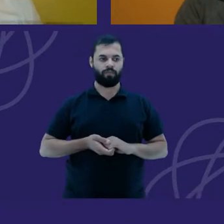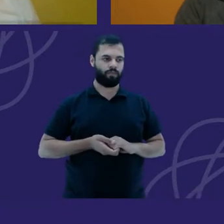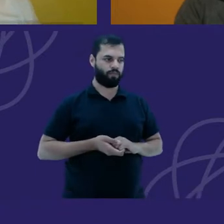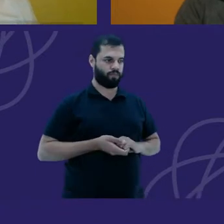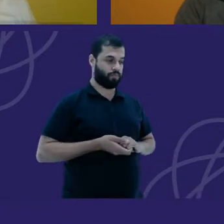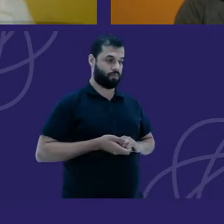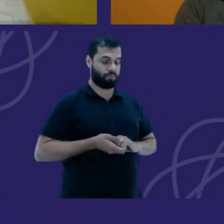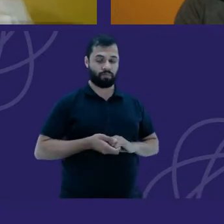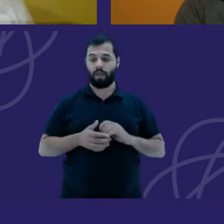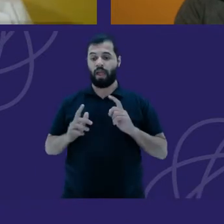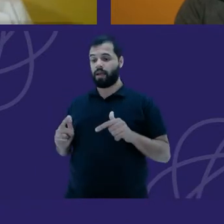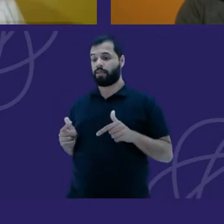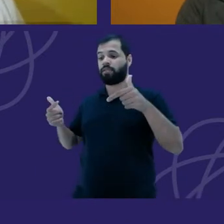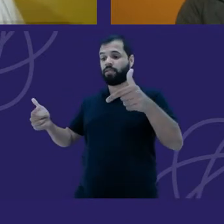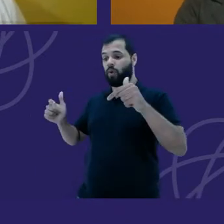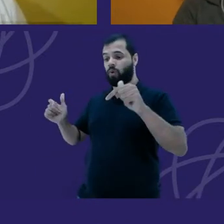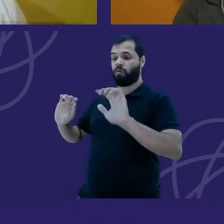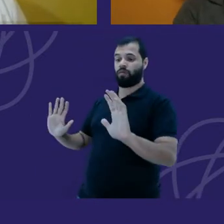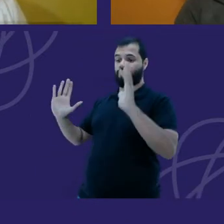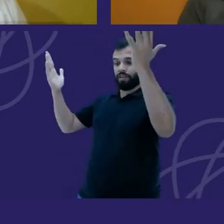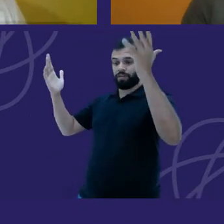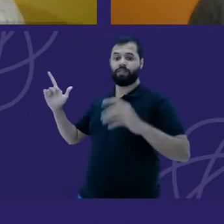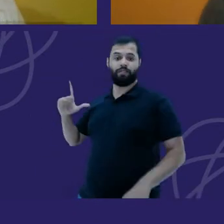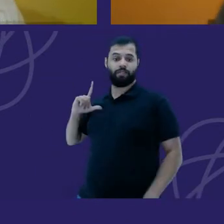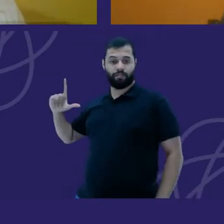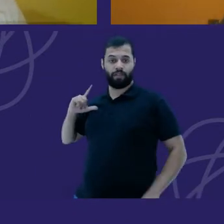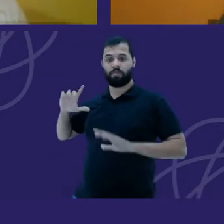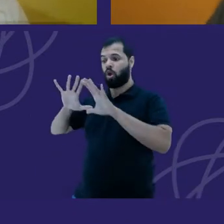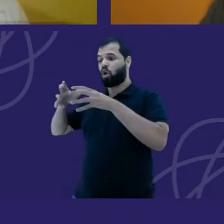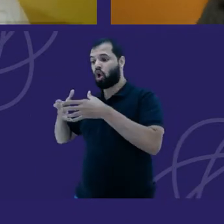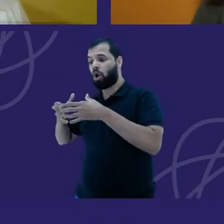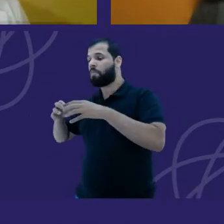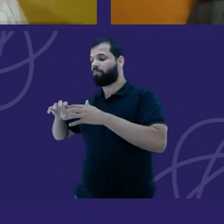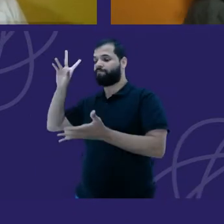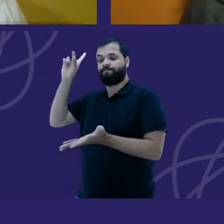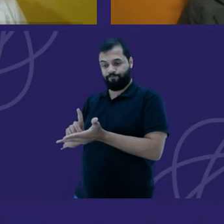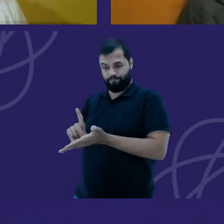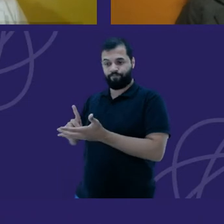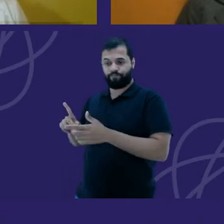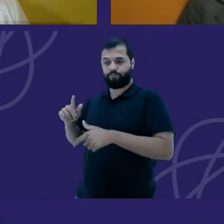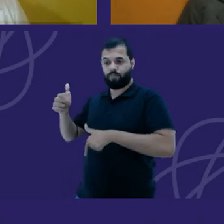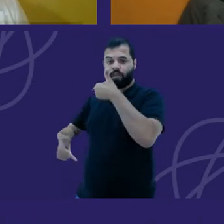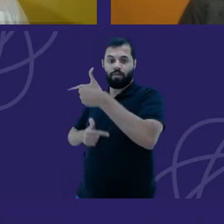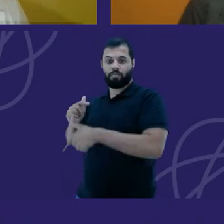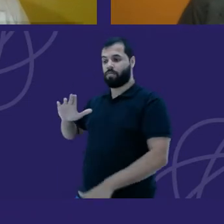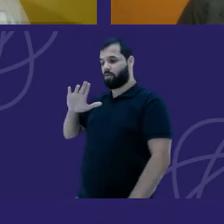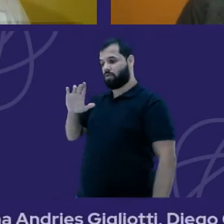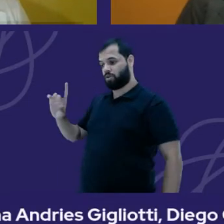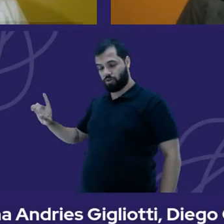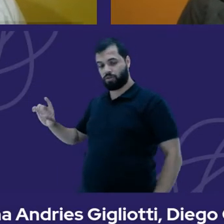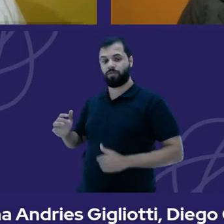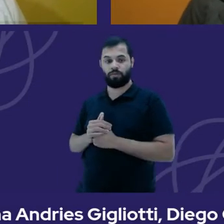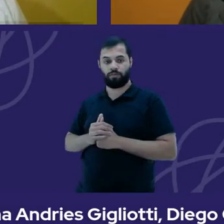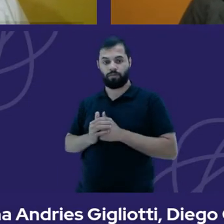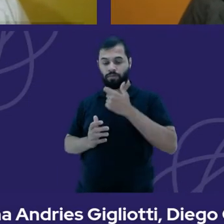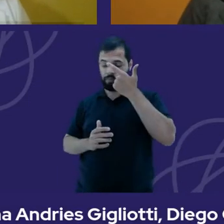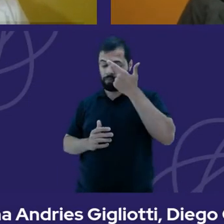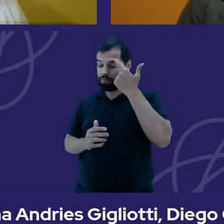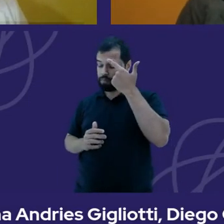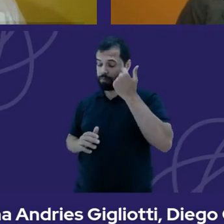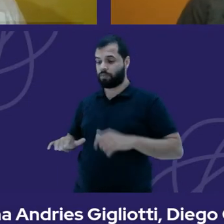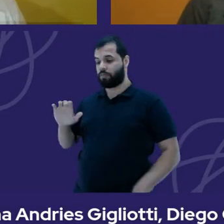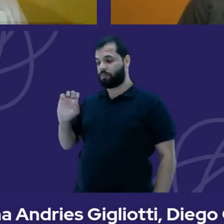A execução do evento fica por conta do Comitê de Realização, coordenado por Miliana Fernandes. Na equipe